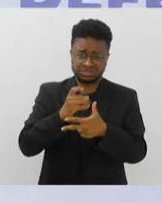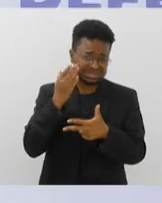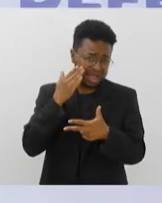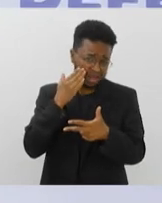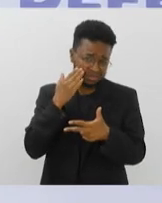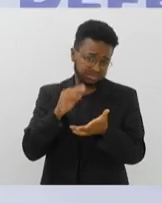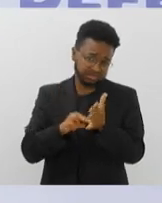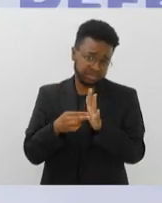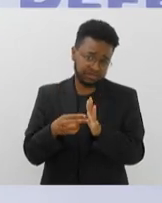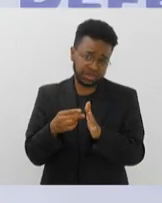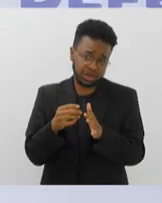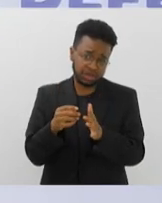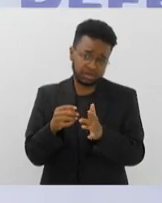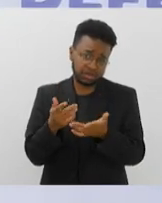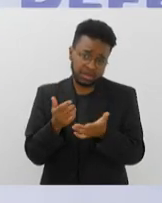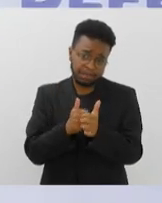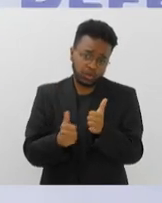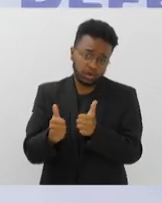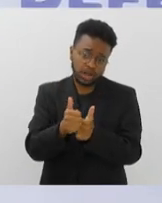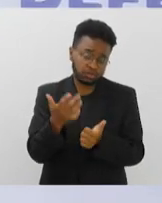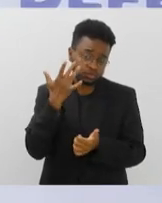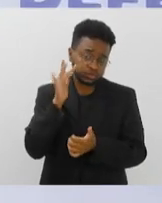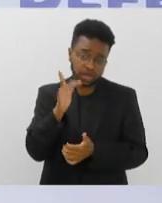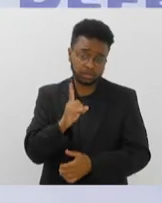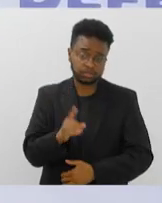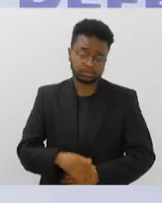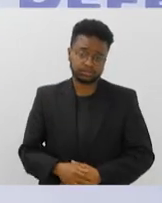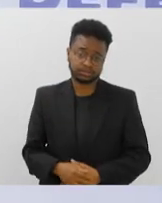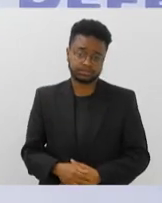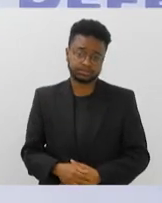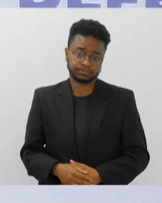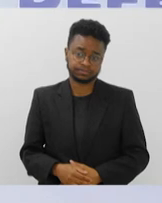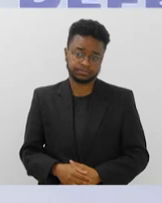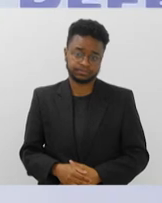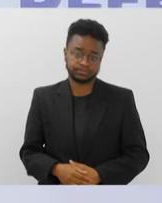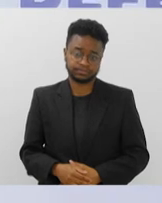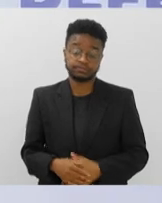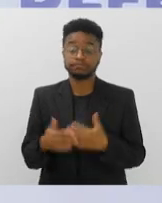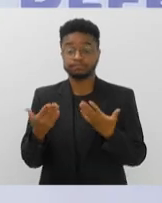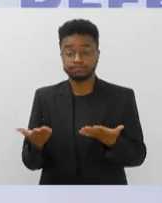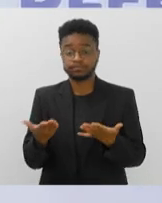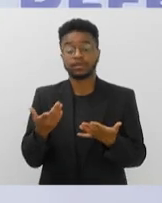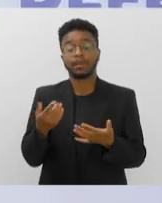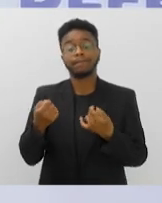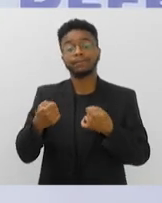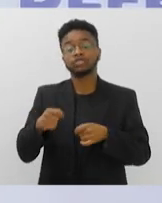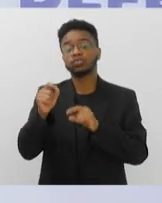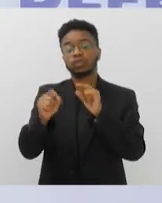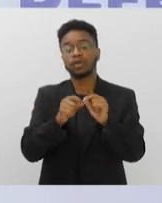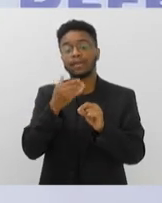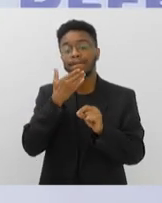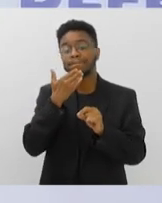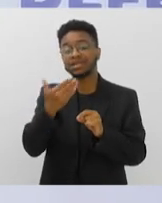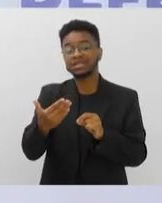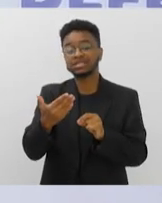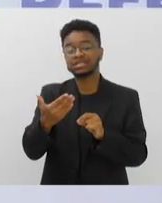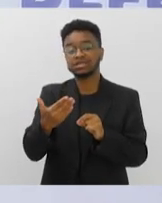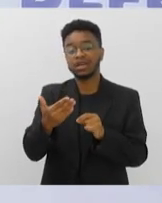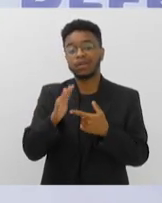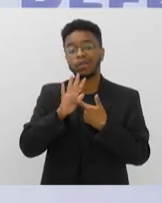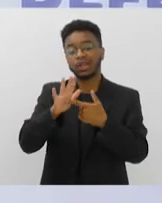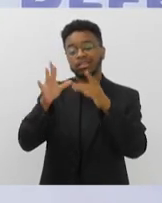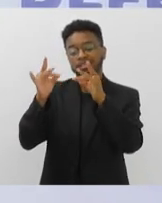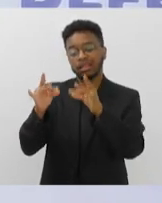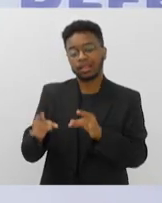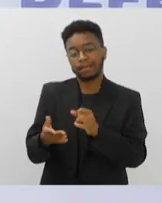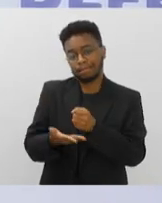Prade absoluta se o poder legislativo sabe local Será que não sabe então o que que a gente tem que fazer pedir de forma fundamentada